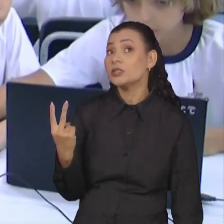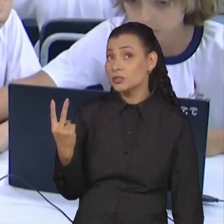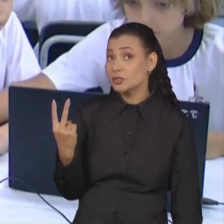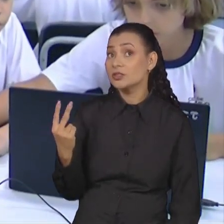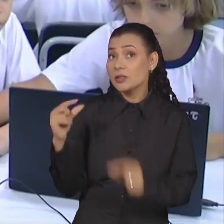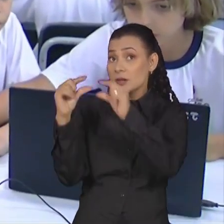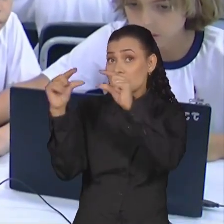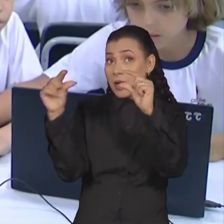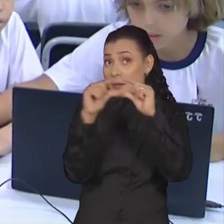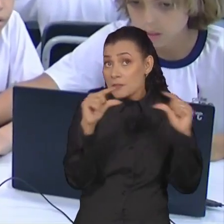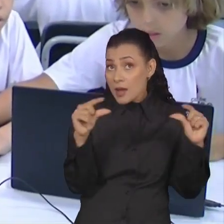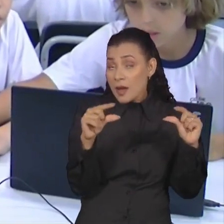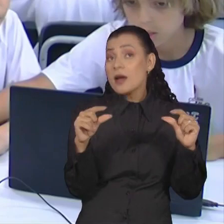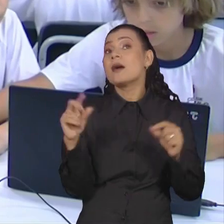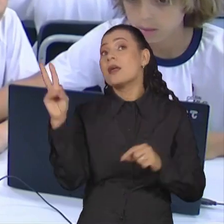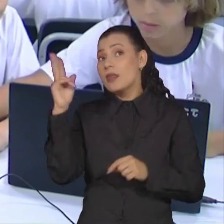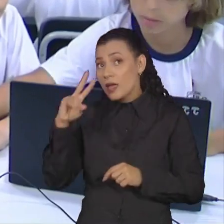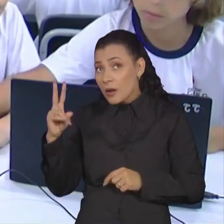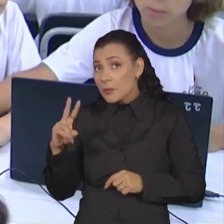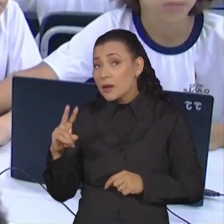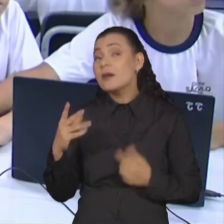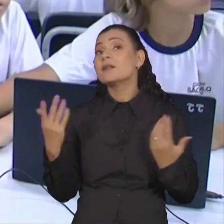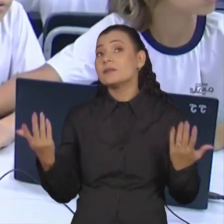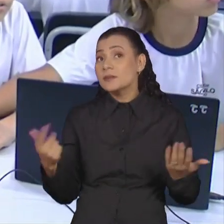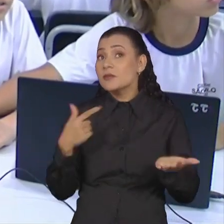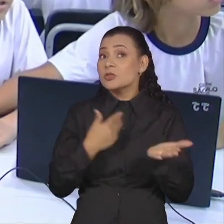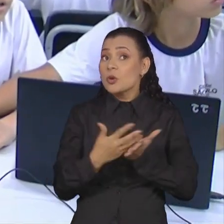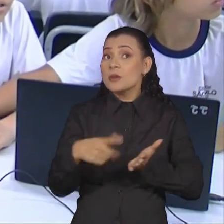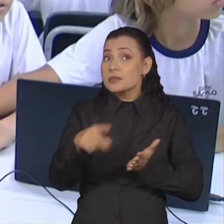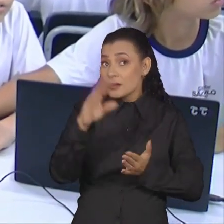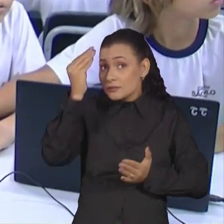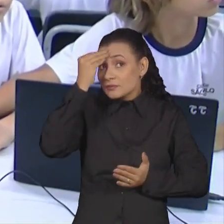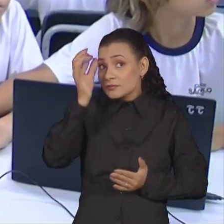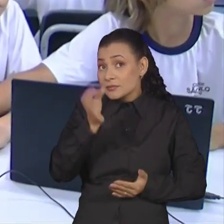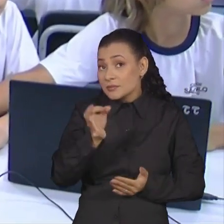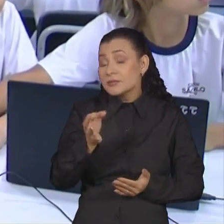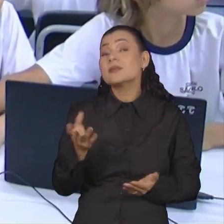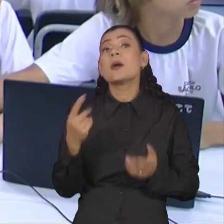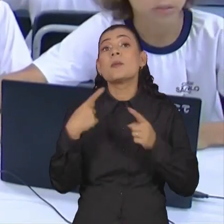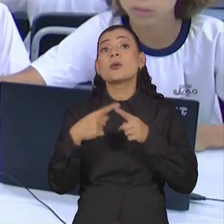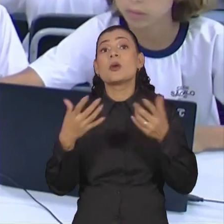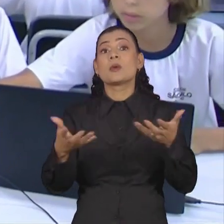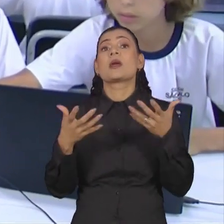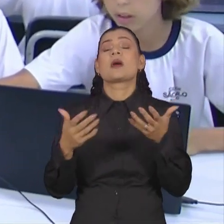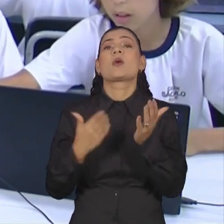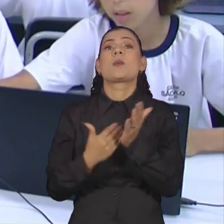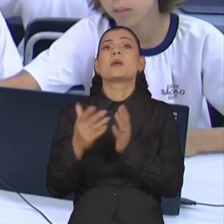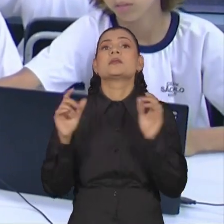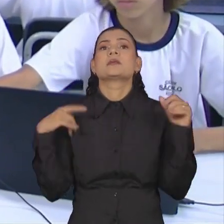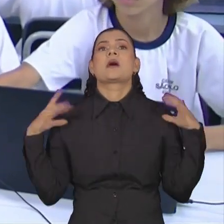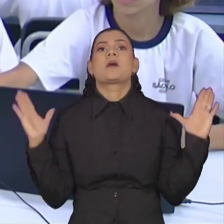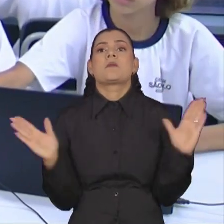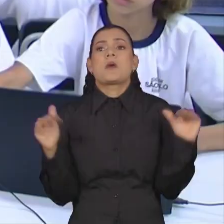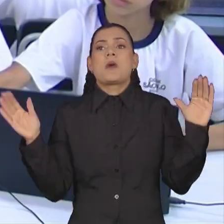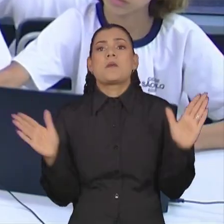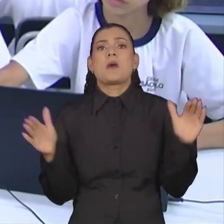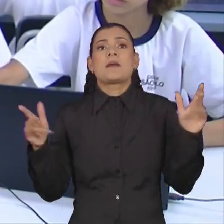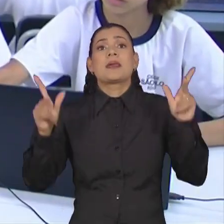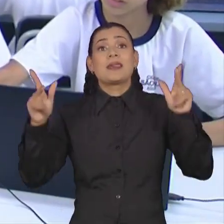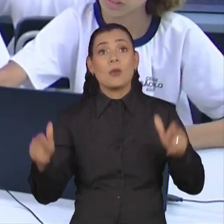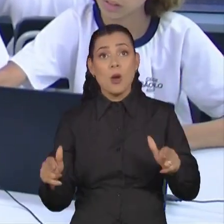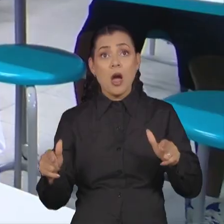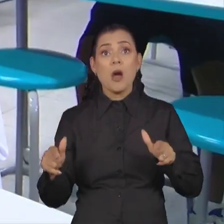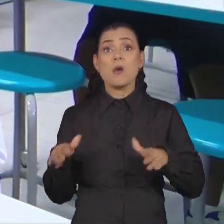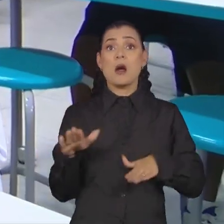bandeirinha. Quando? Bandeirinha, para vocês começarem, lembra? Porque eu quero que ele comece a bater asa ao mesmo tempo que ele